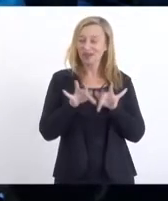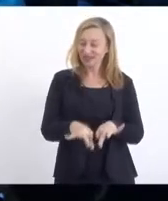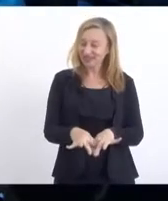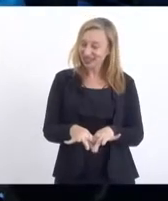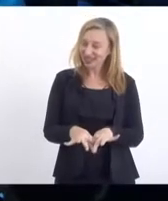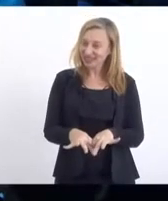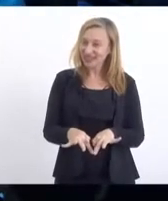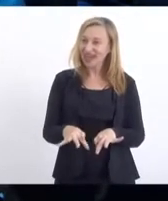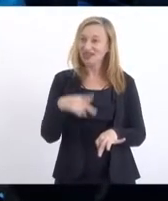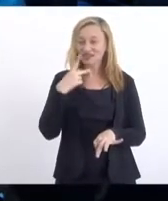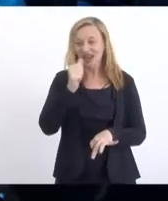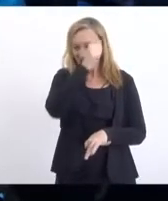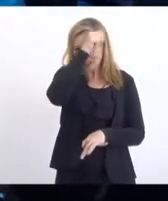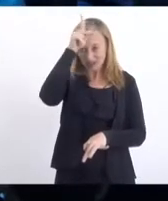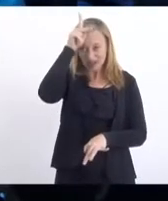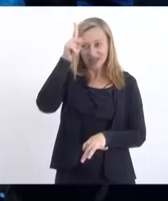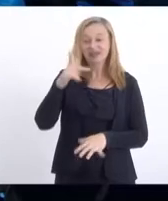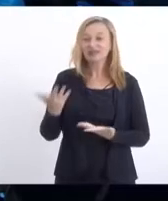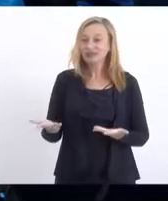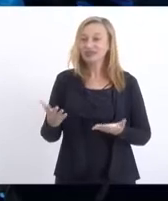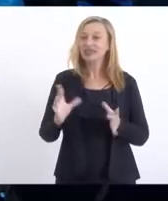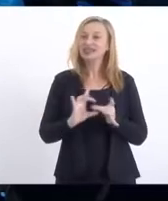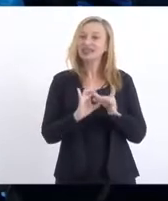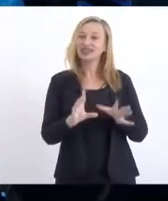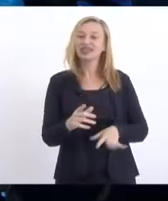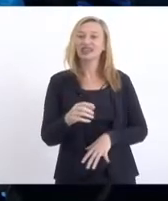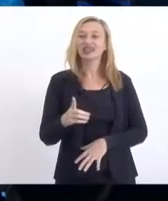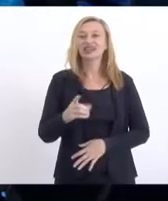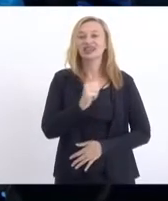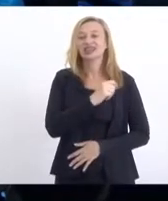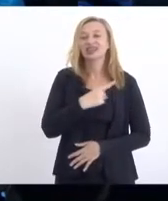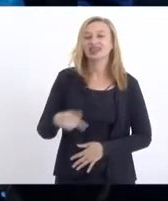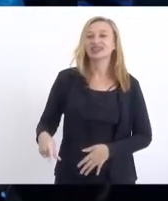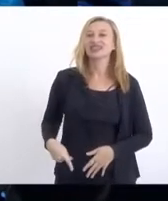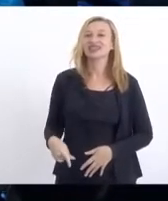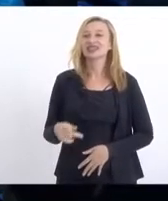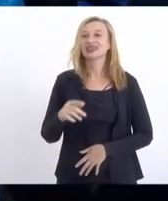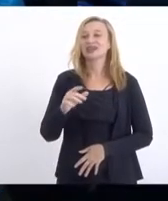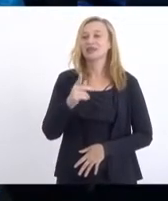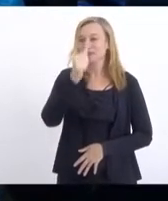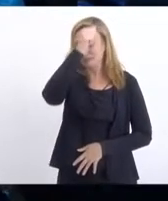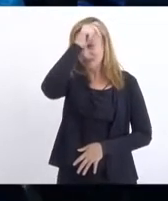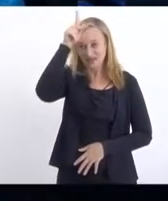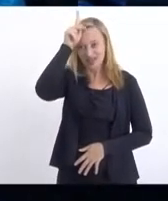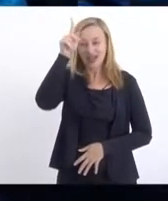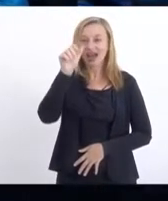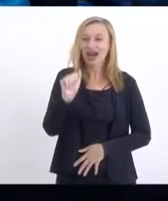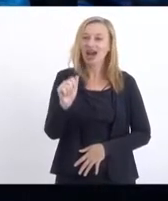fala dos prefeitos, autorizado pelo nosso presidente, prefeito Alfredão.